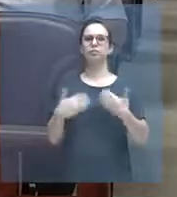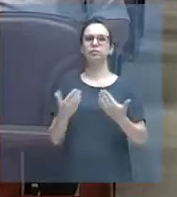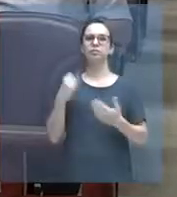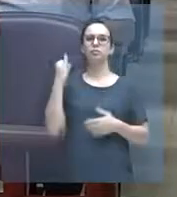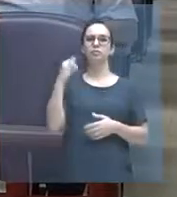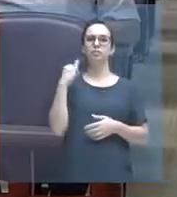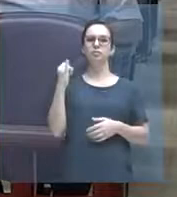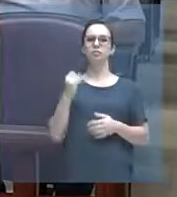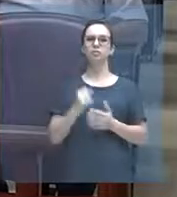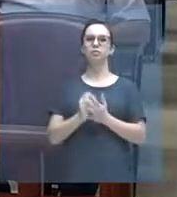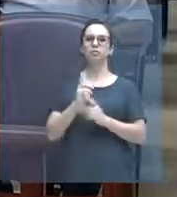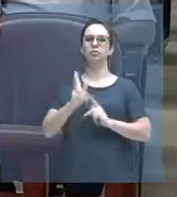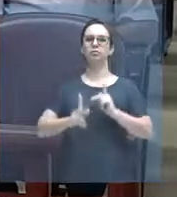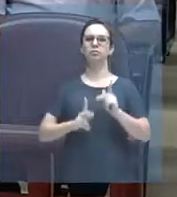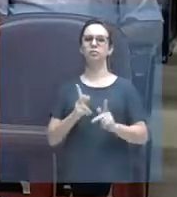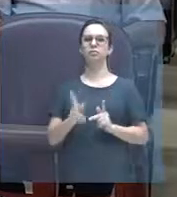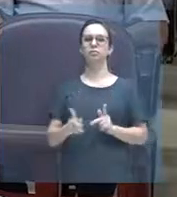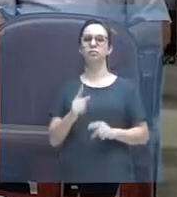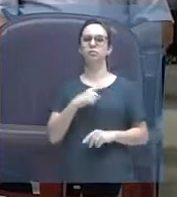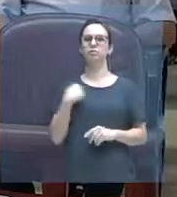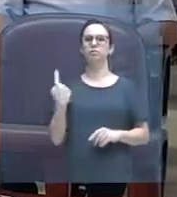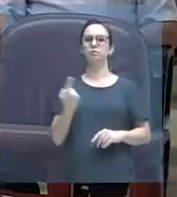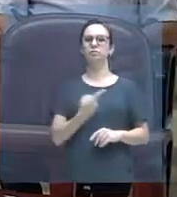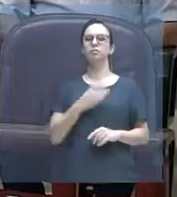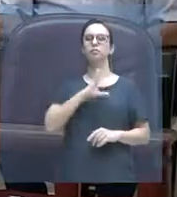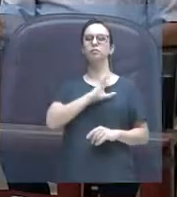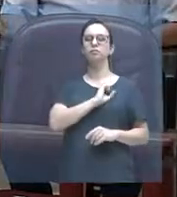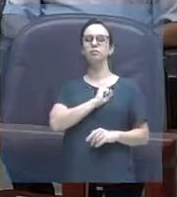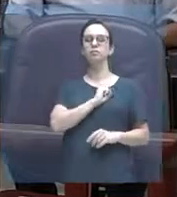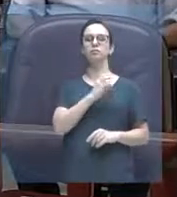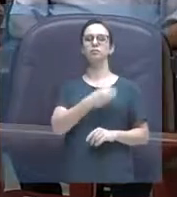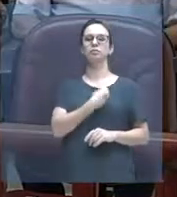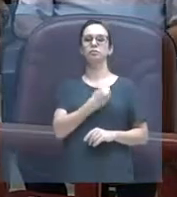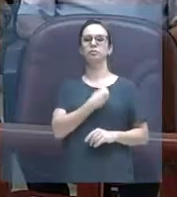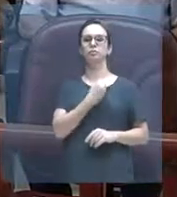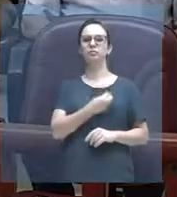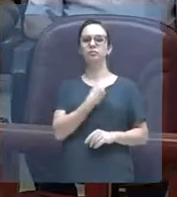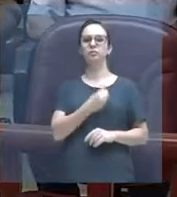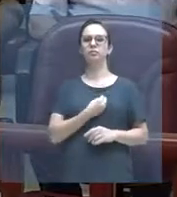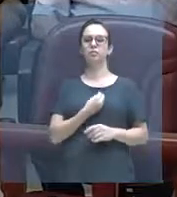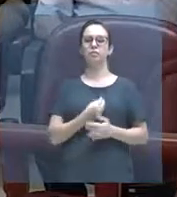ama e gosta em vida, né? Então, seu João,